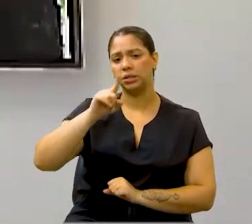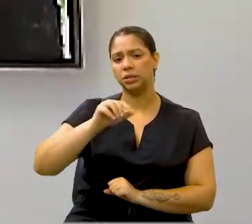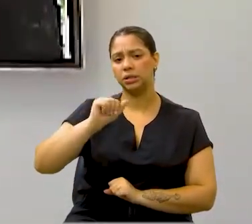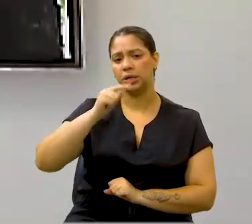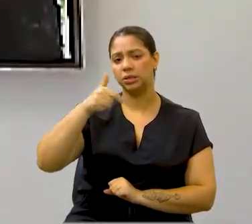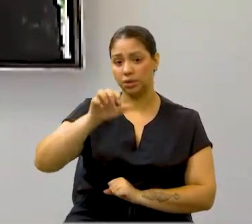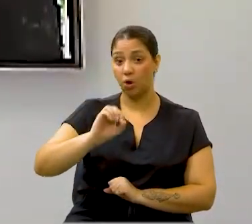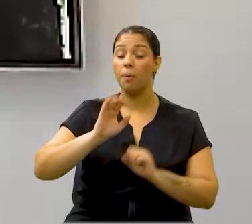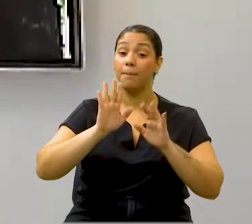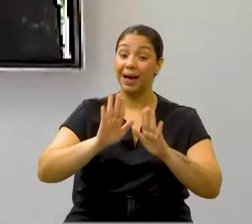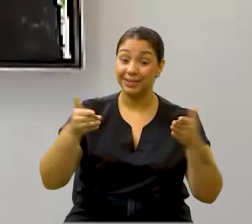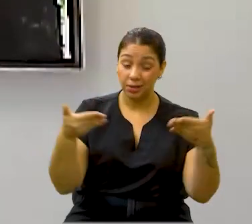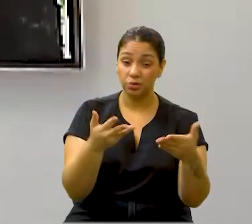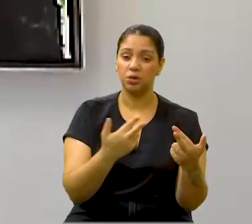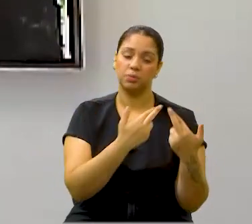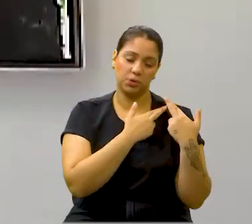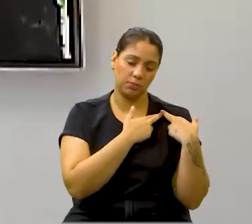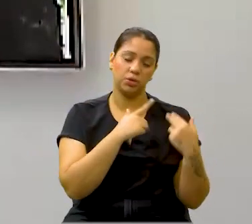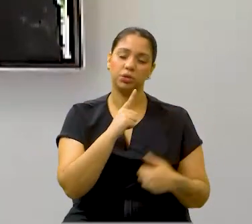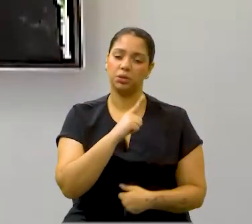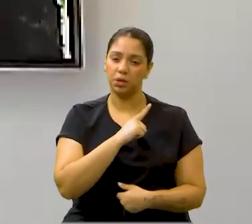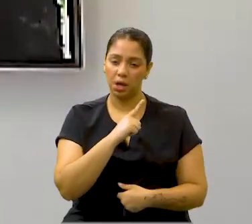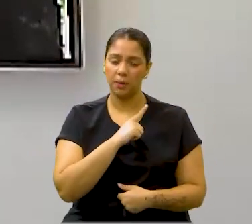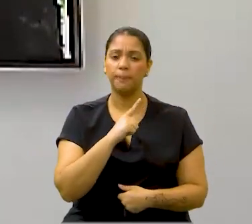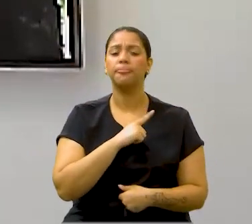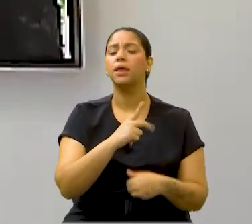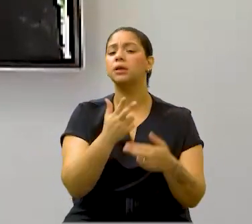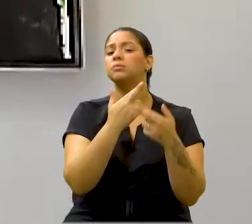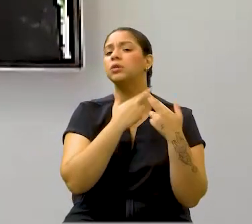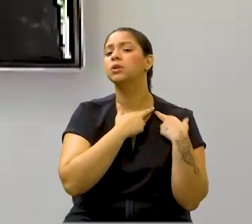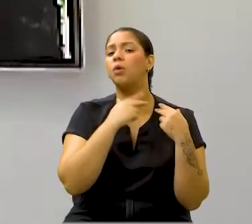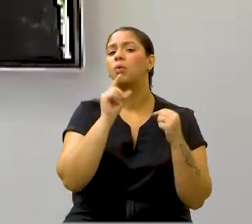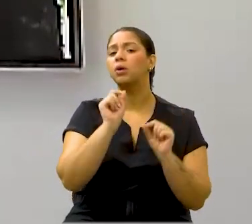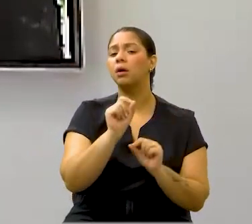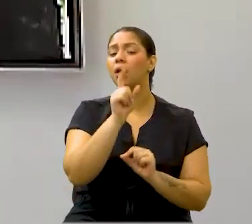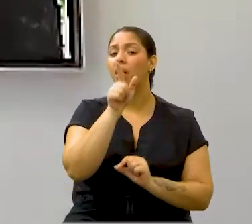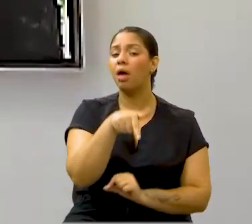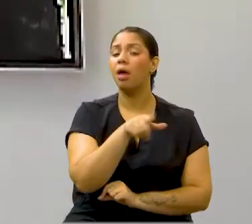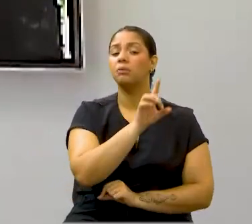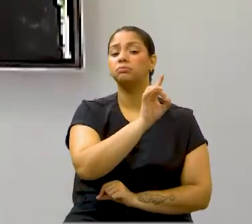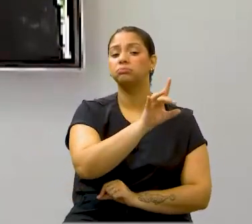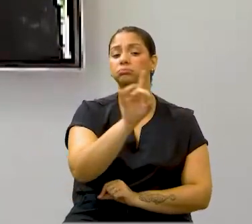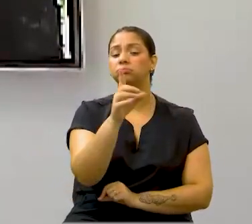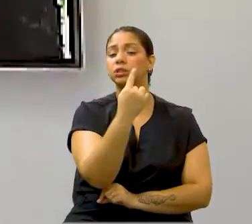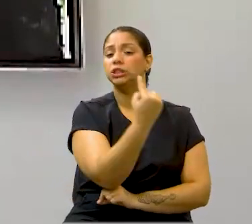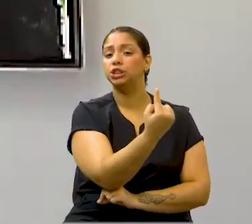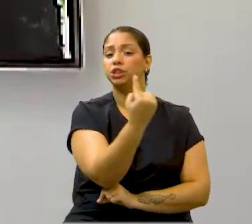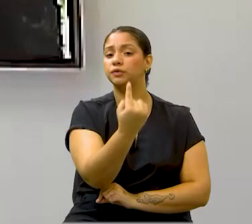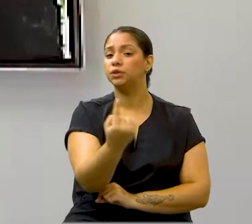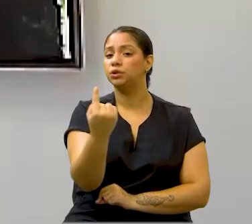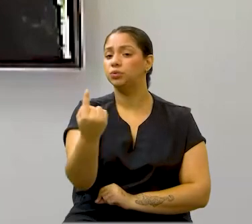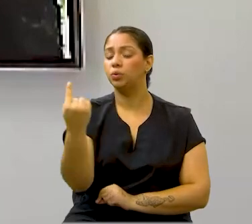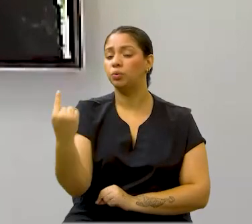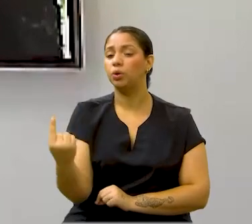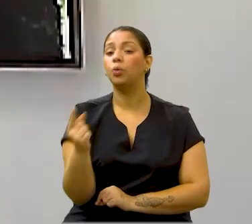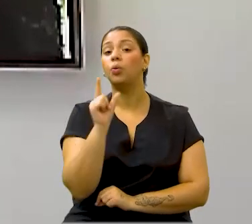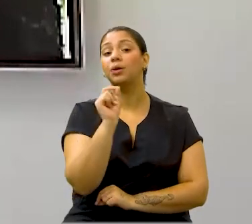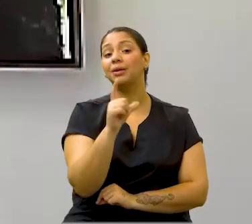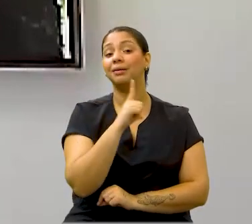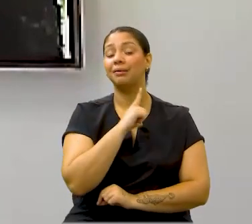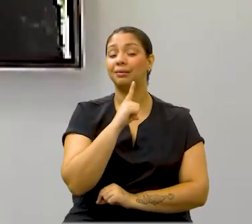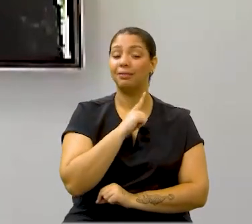proprietário, mas hoje eu tenho essa responsabilidade. E na esfera criminal, essa responsabilidade ela daí é individual, eu preciso analisar, assim, o que cada